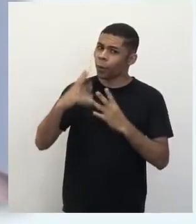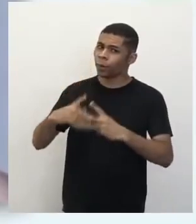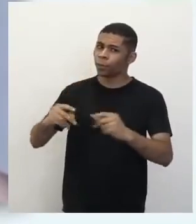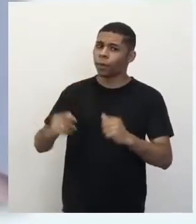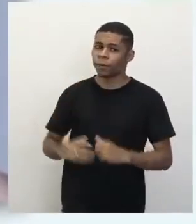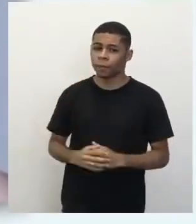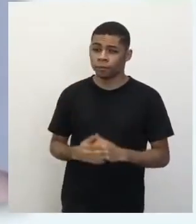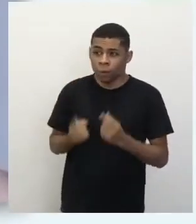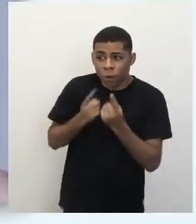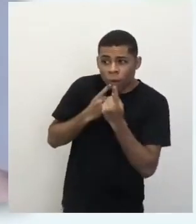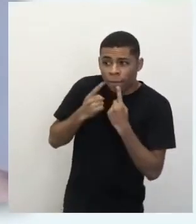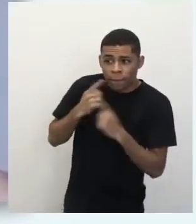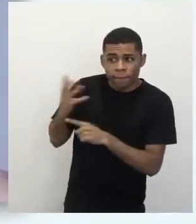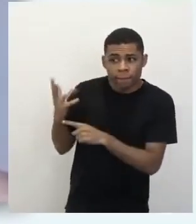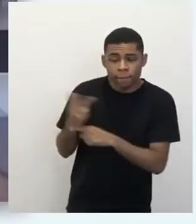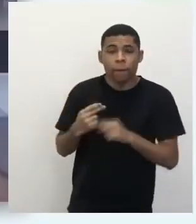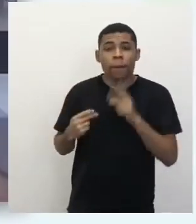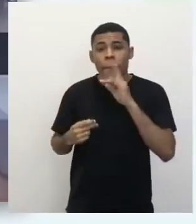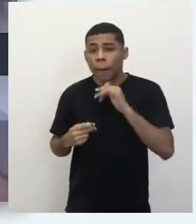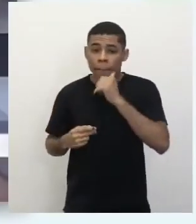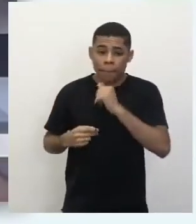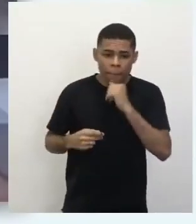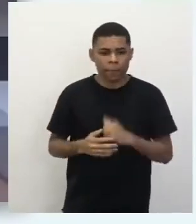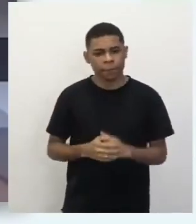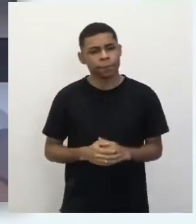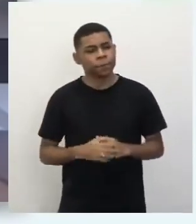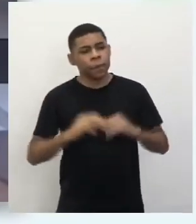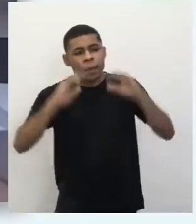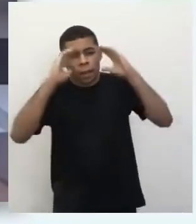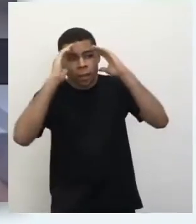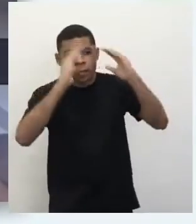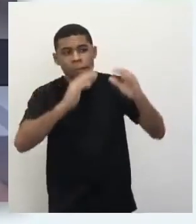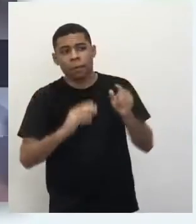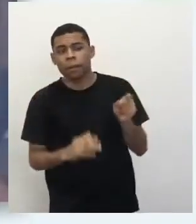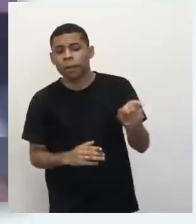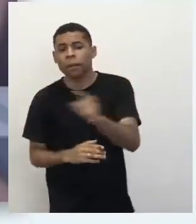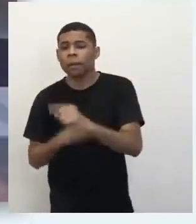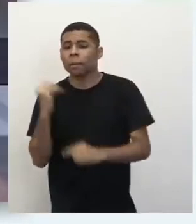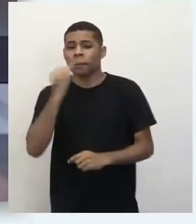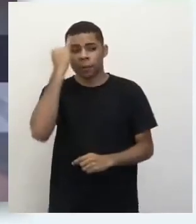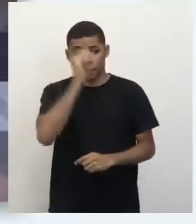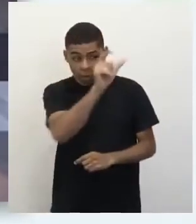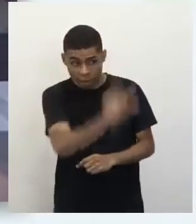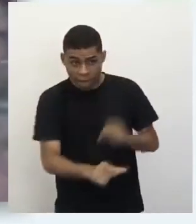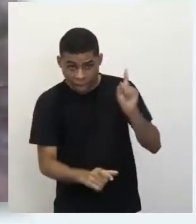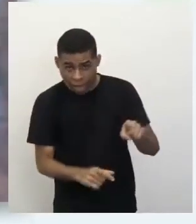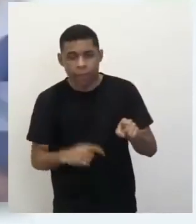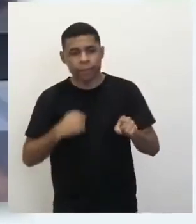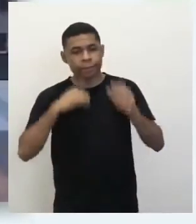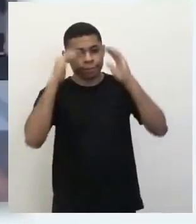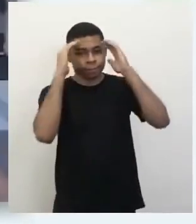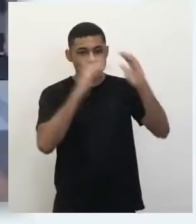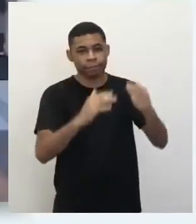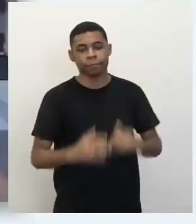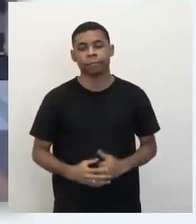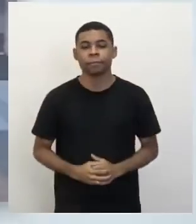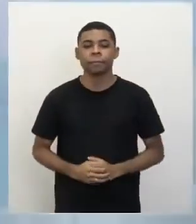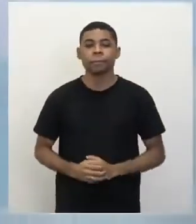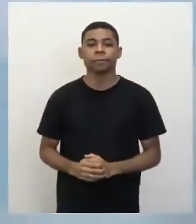né? Conversar as crianças, os pais, né? Eu acho que é respeitar o espaço do outro, tem que aceitar a pessoa do jeito que ele é, não importa o que ele seja.